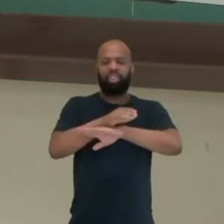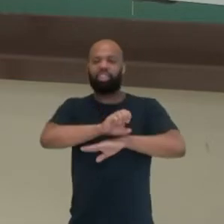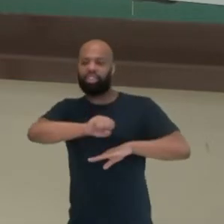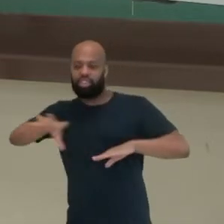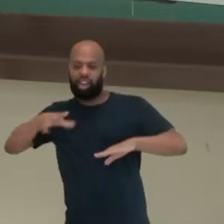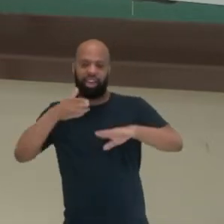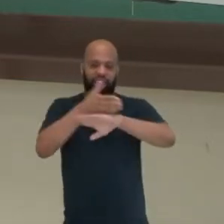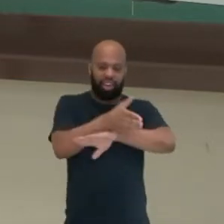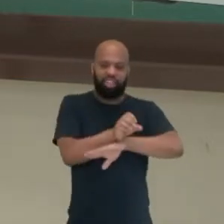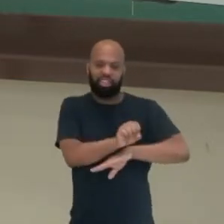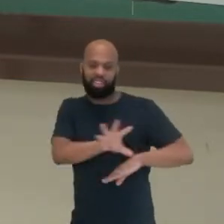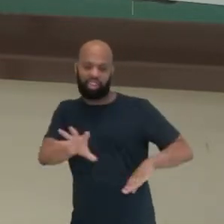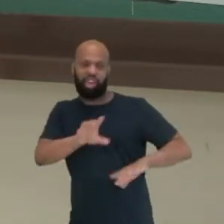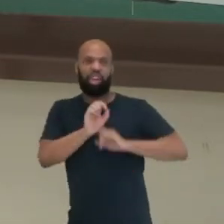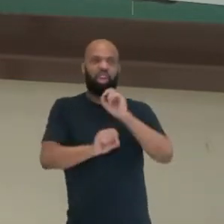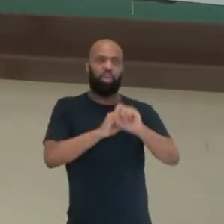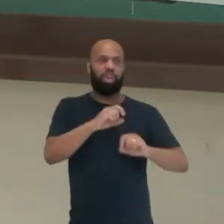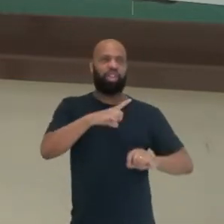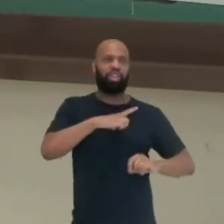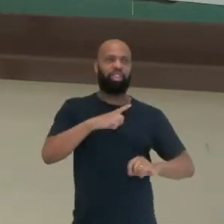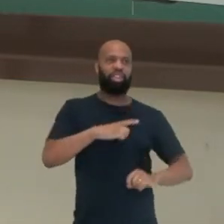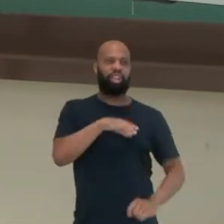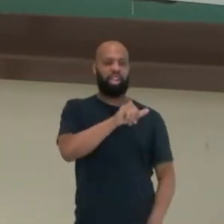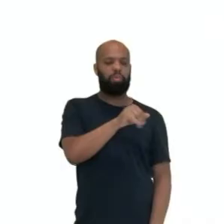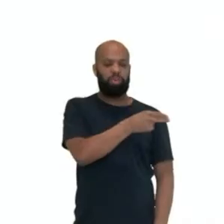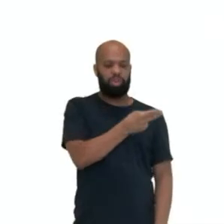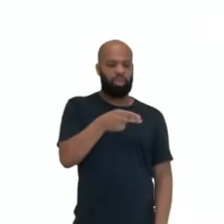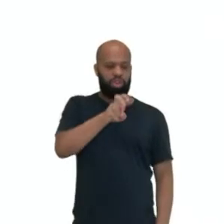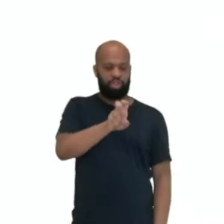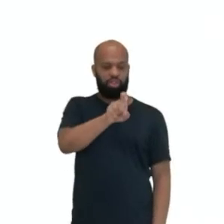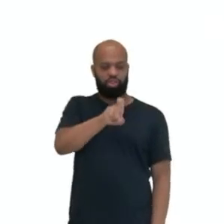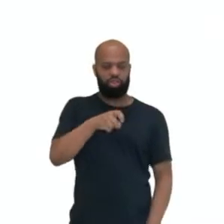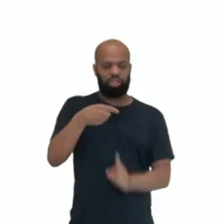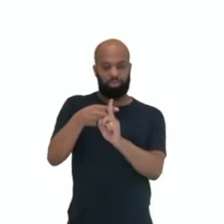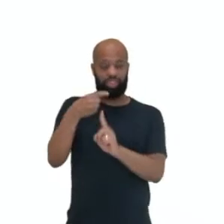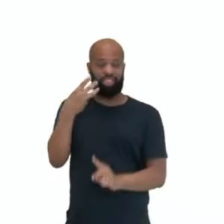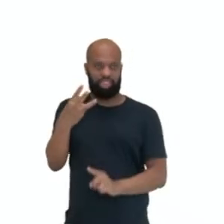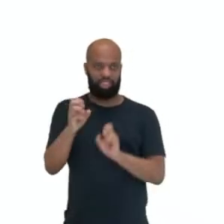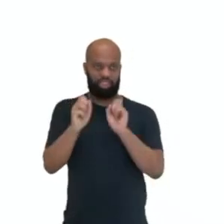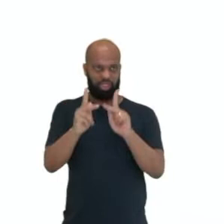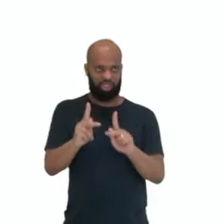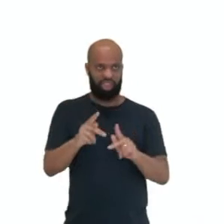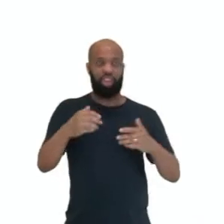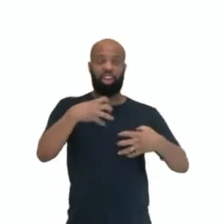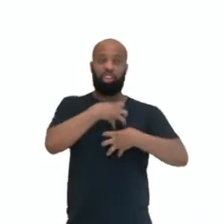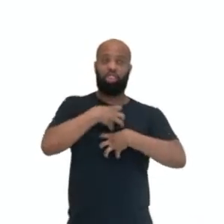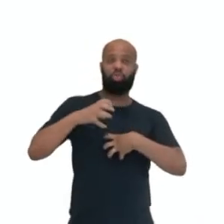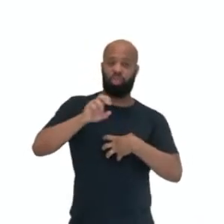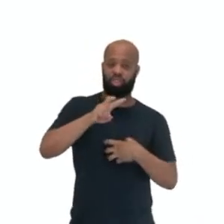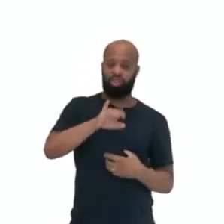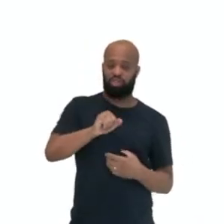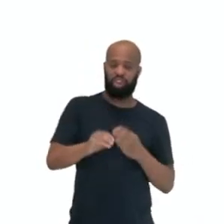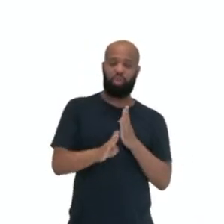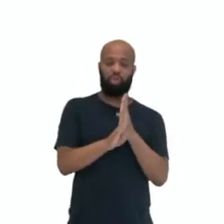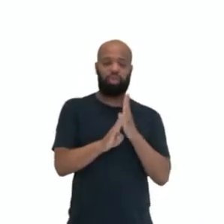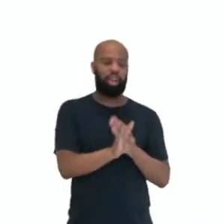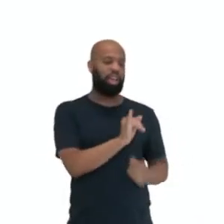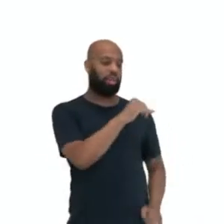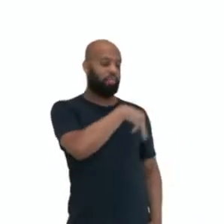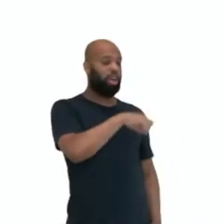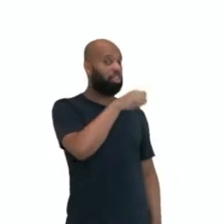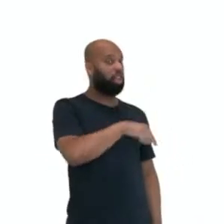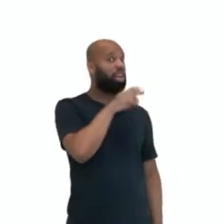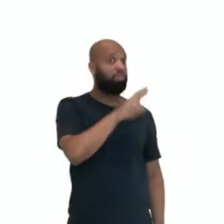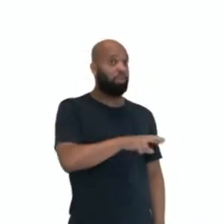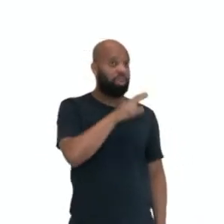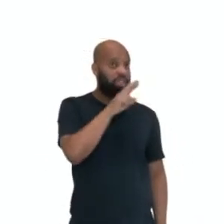Uma função afim é definida por y igual a 5x mais 3. Nessas condições, determine a imagem do número menos